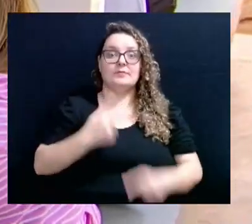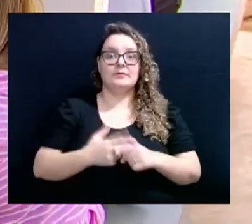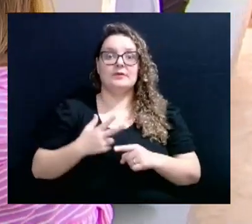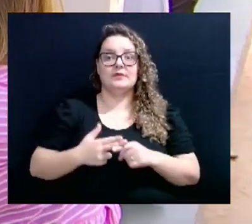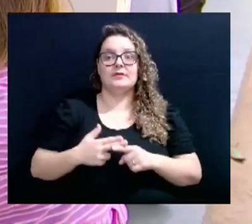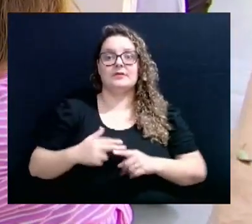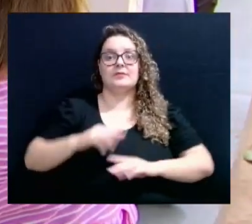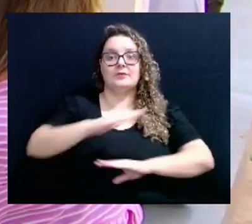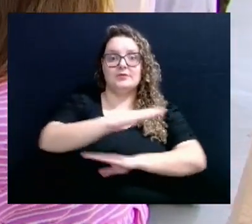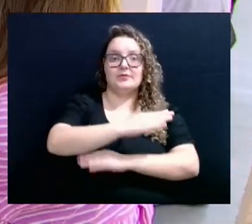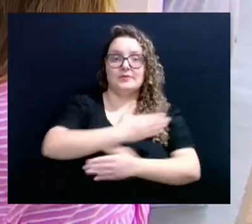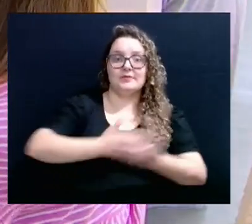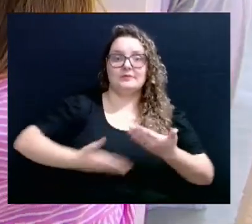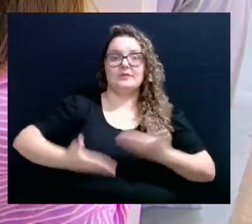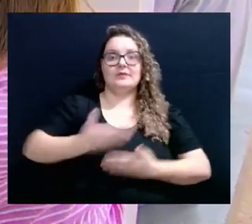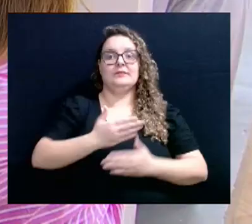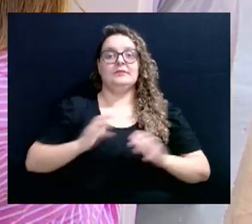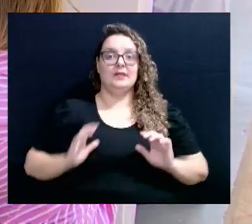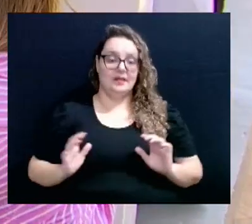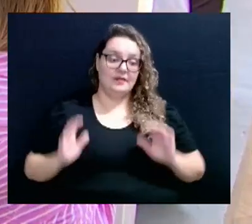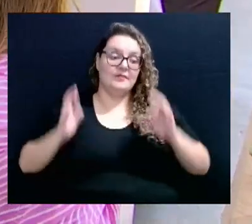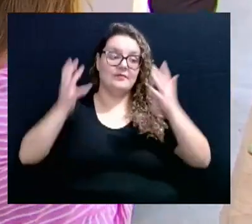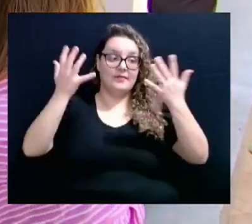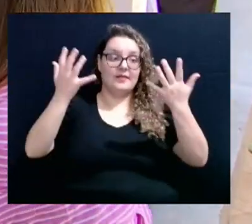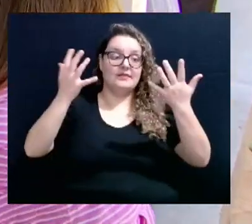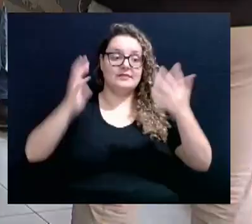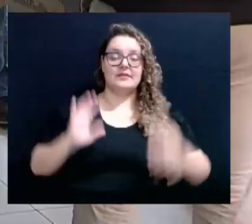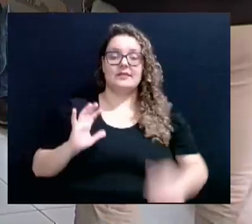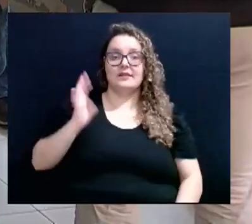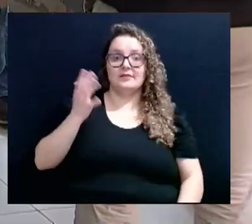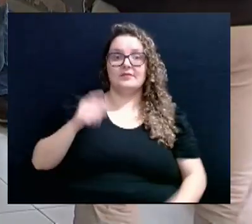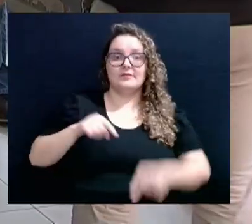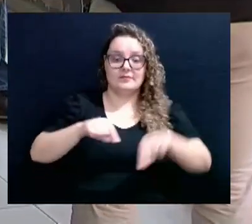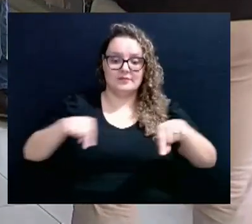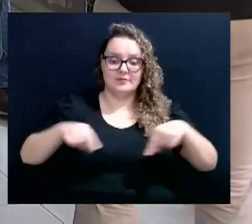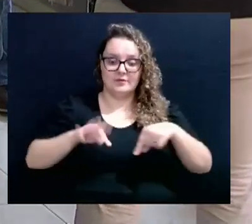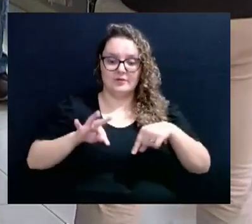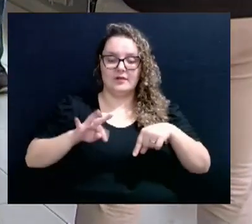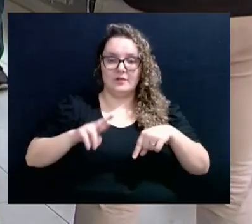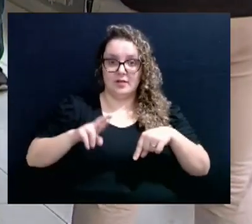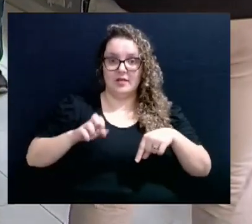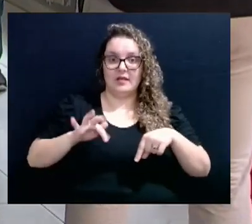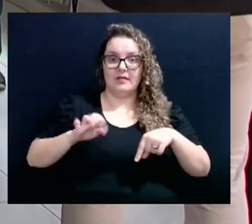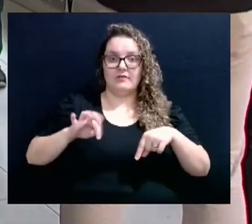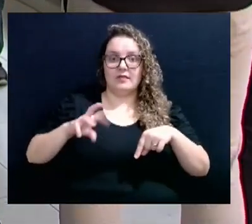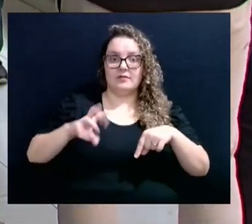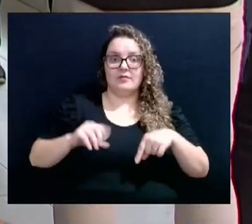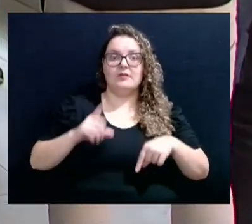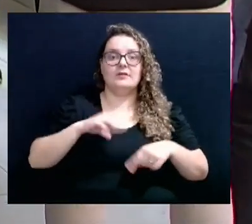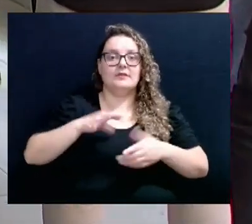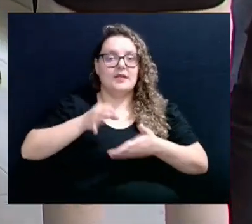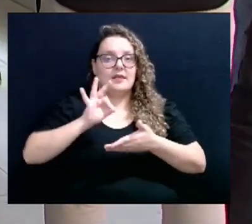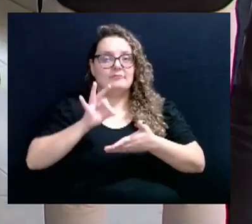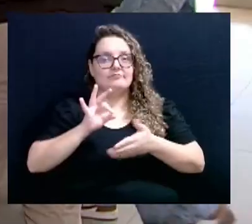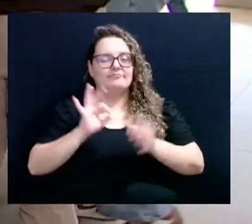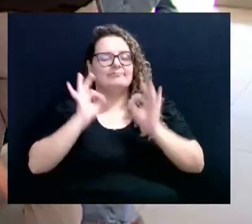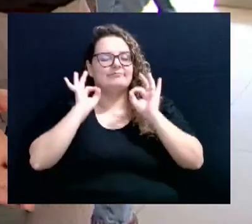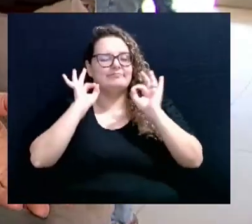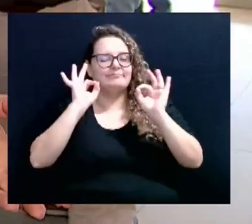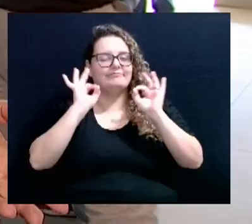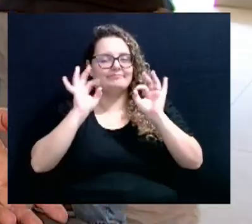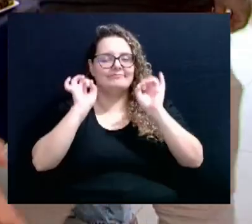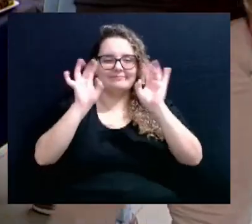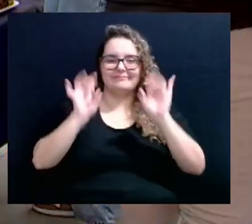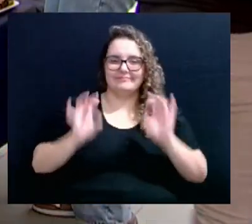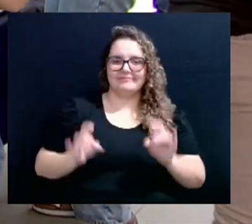A confraternização aconteceu no refeitório da casa e contou com um café da manhã pra lá de especial. Além